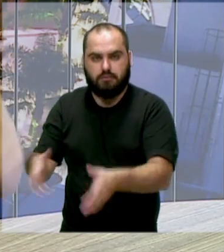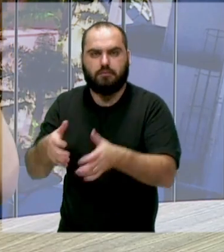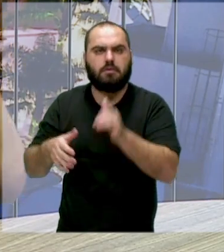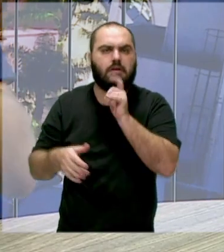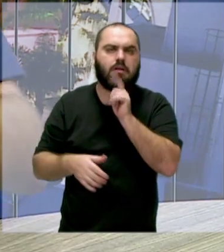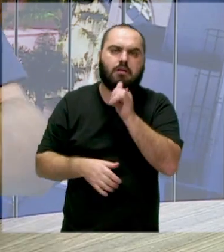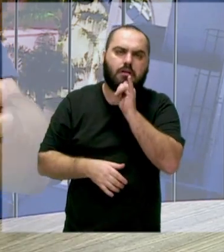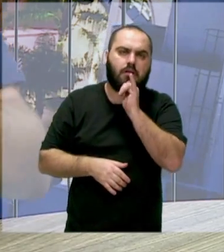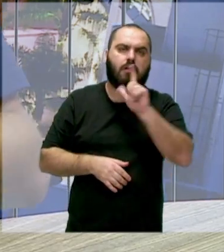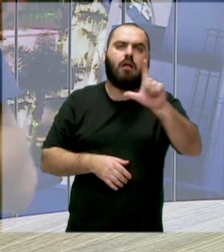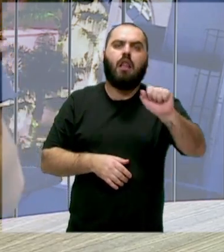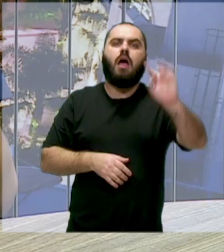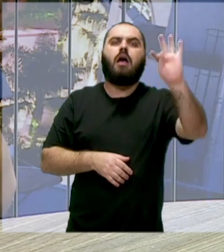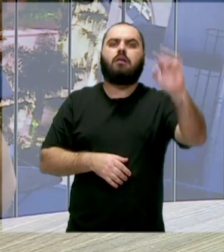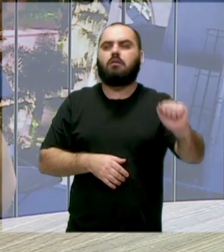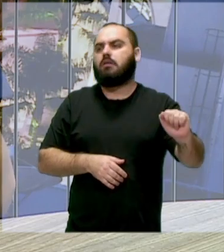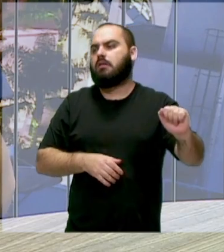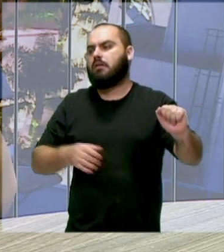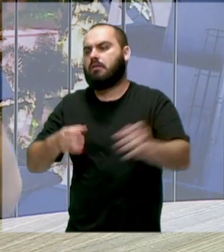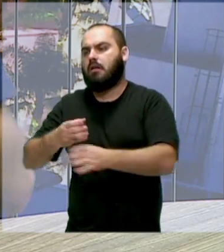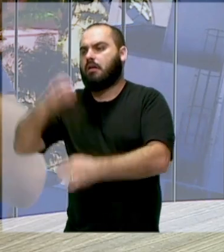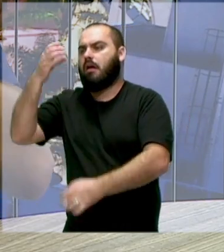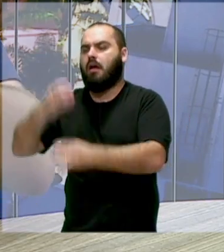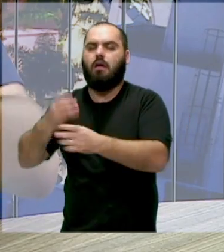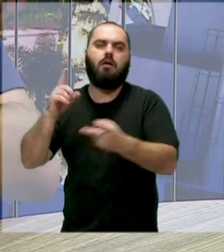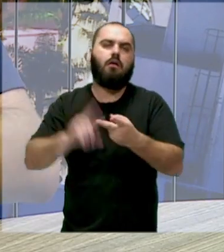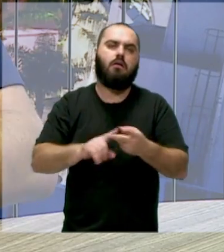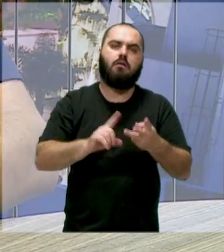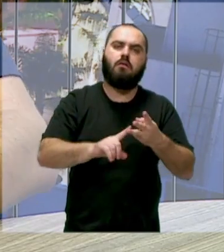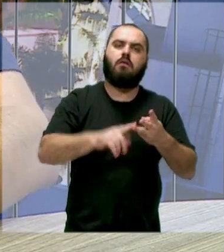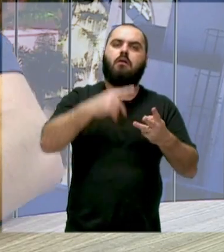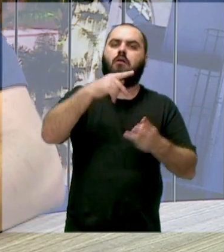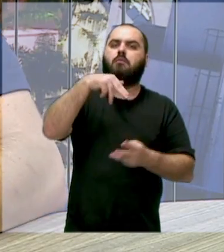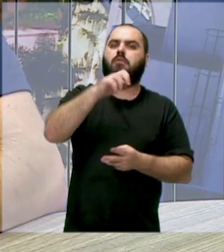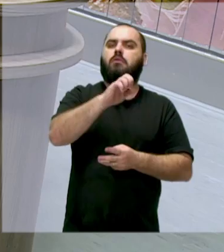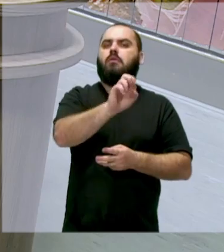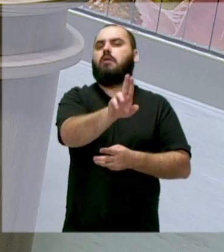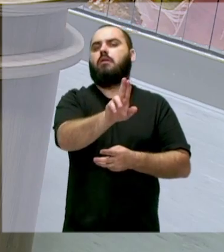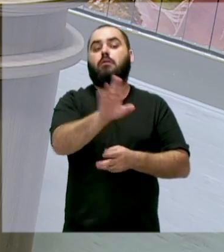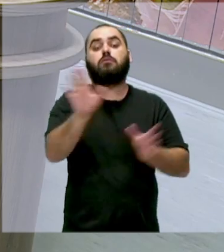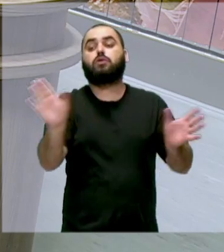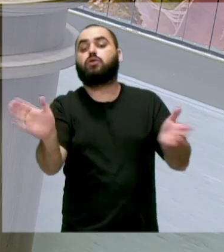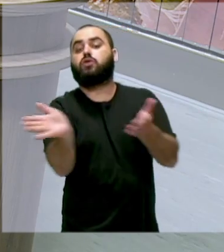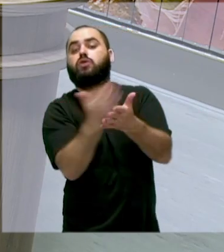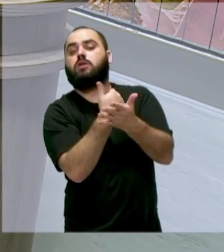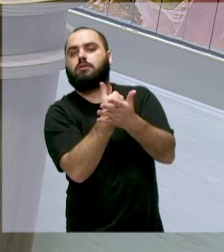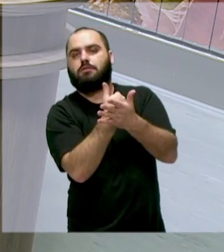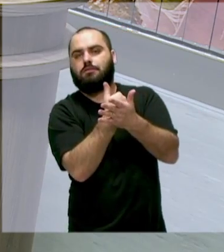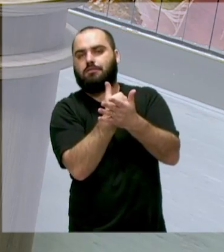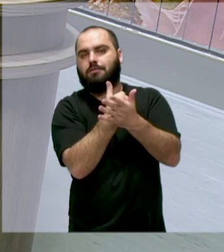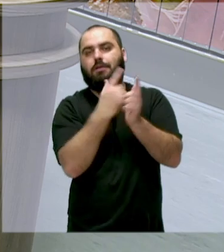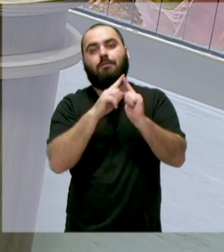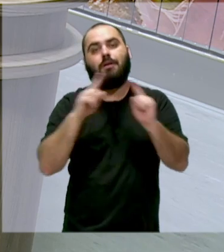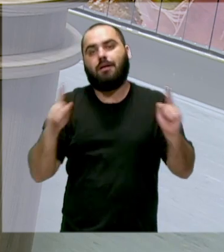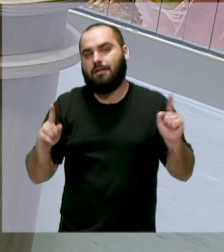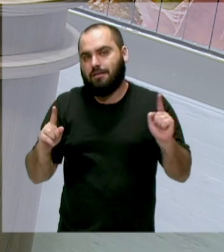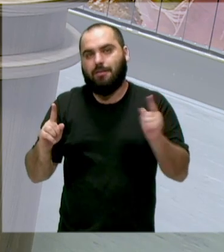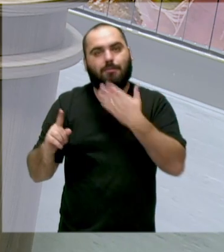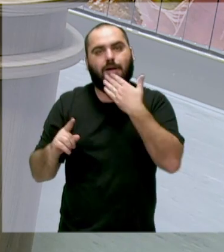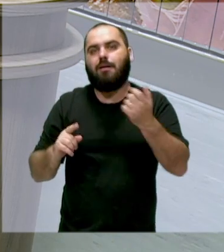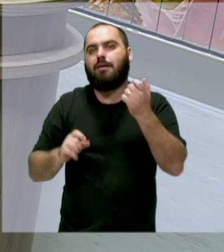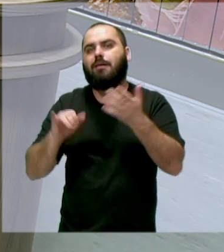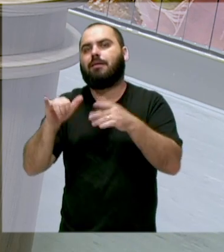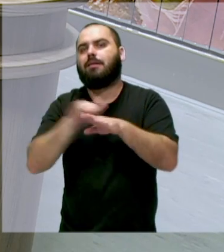uma garrafa, um pneu, a gente retira do ambiente e leva para dar um destino correto. Mas a melhor ação que a gente